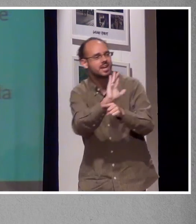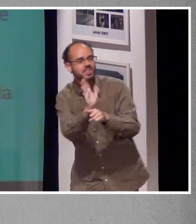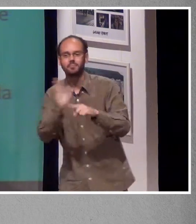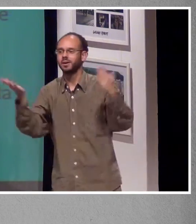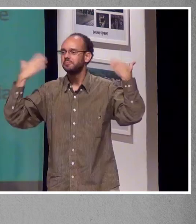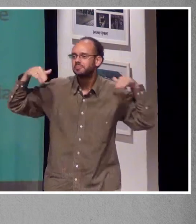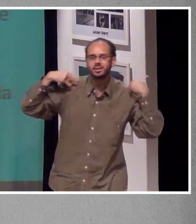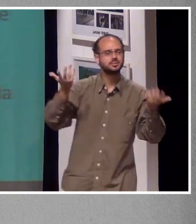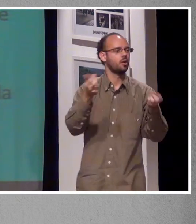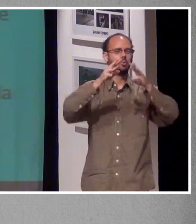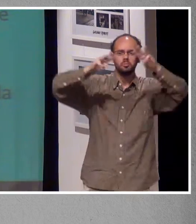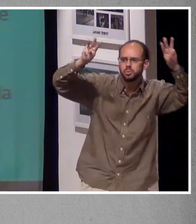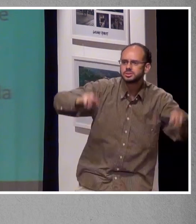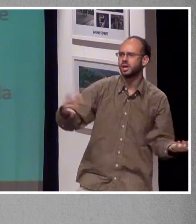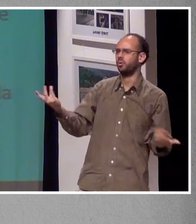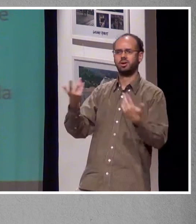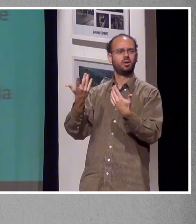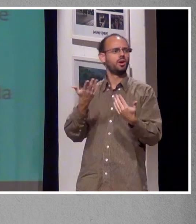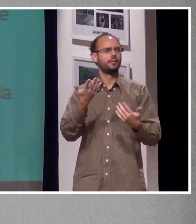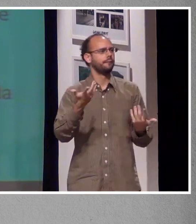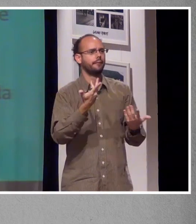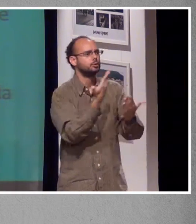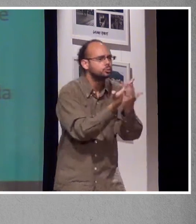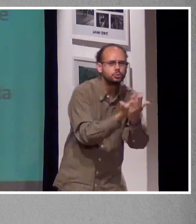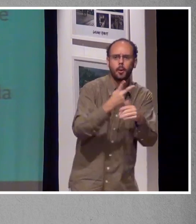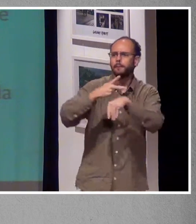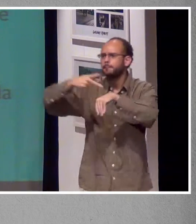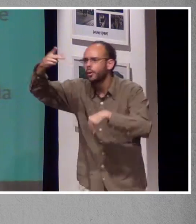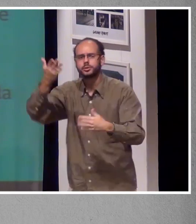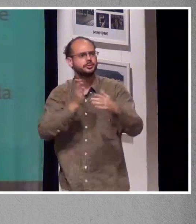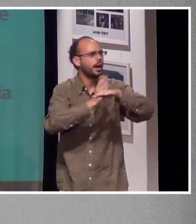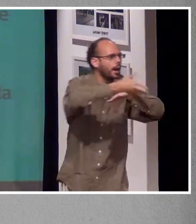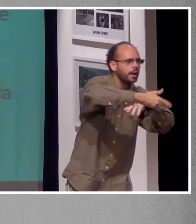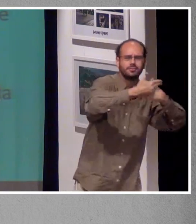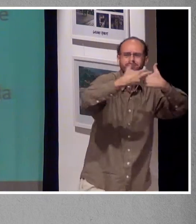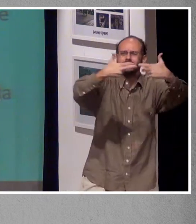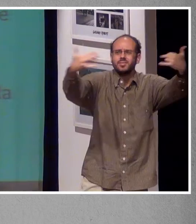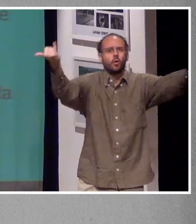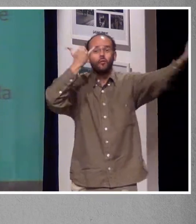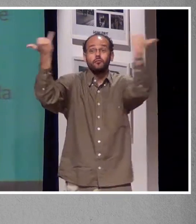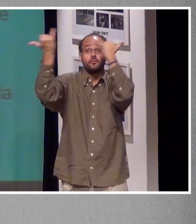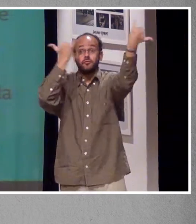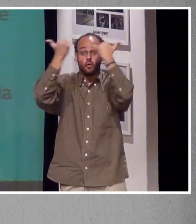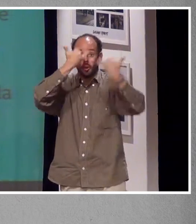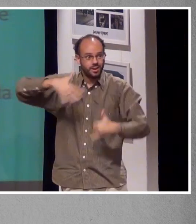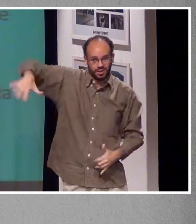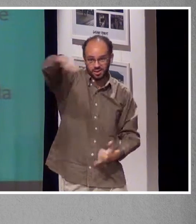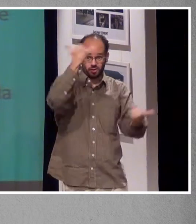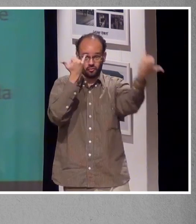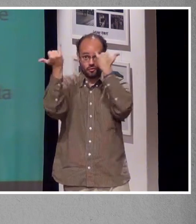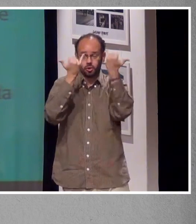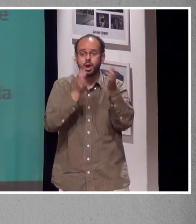Essas interações sociais também estão arroladas ao lazer, cinema, teatro, estudos, pós-graduações,